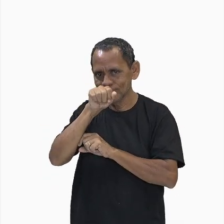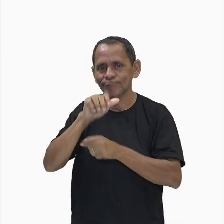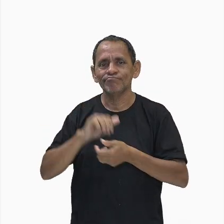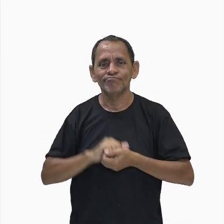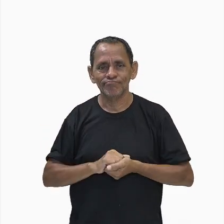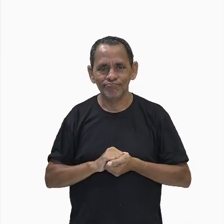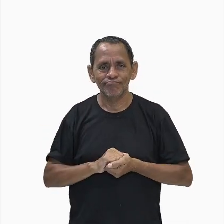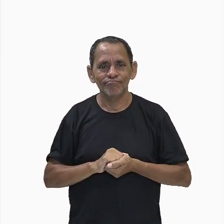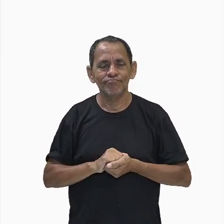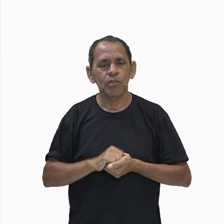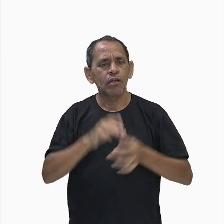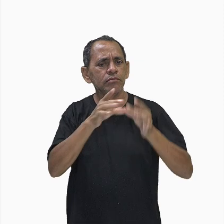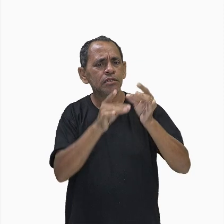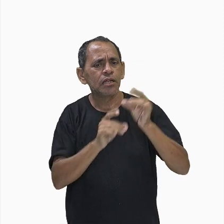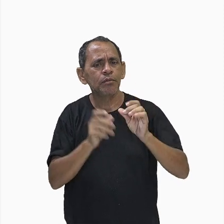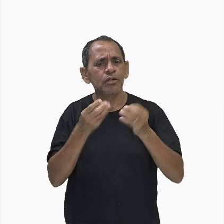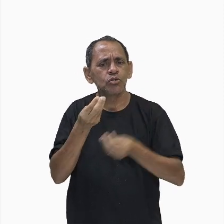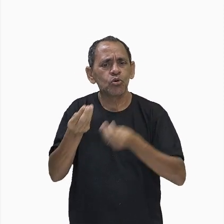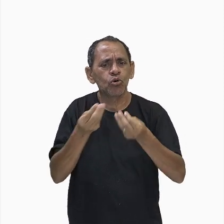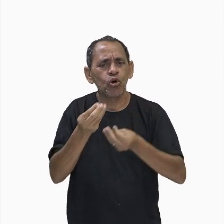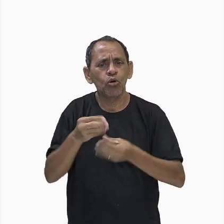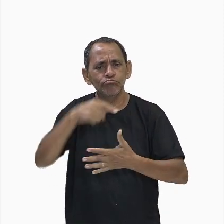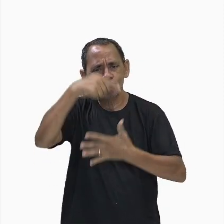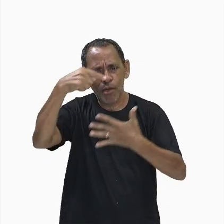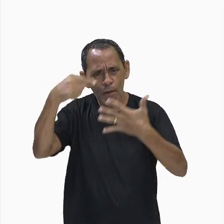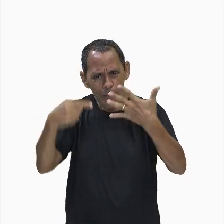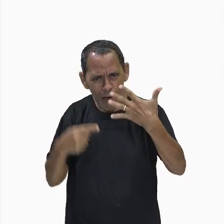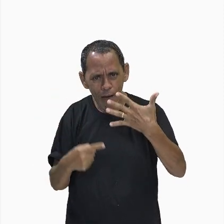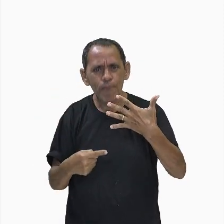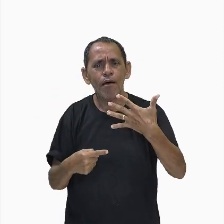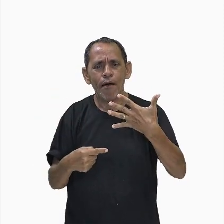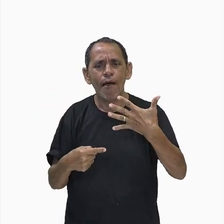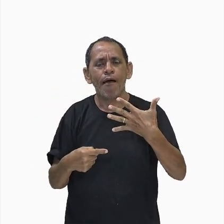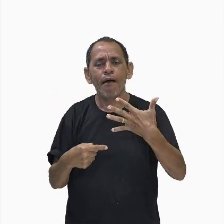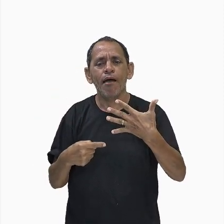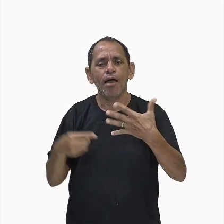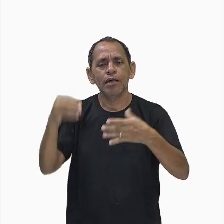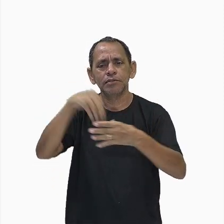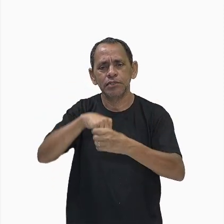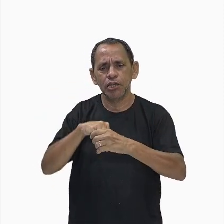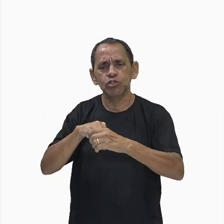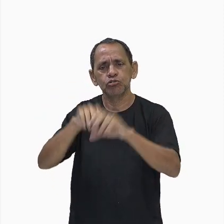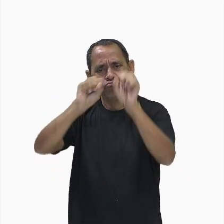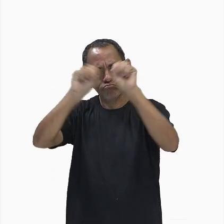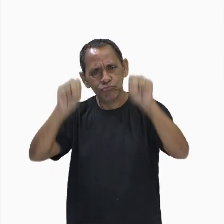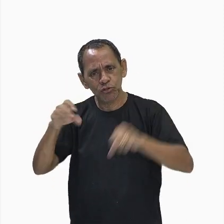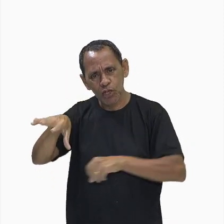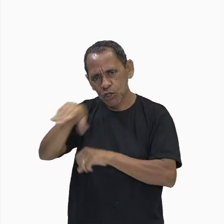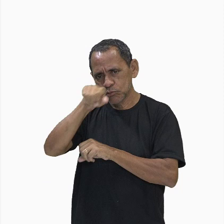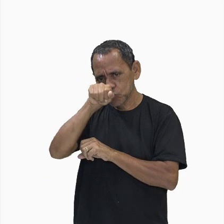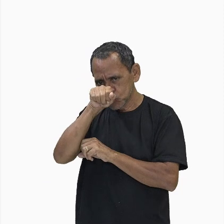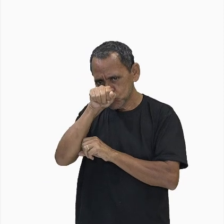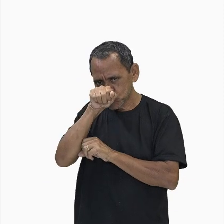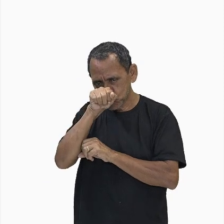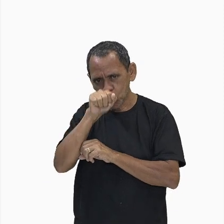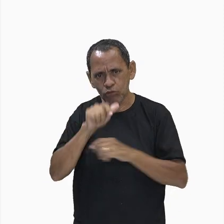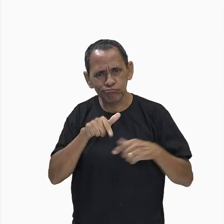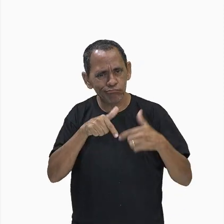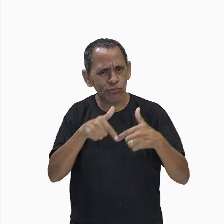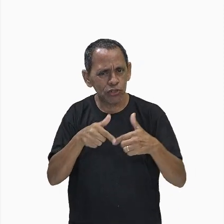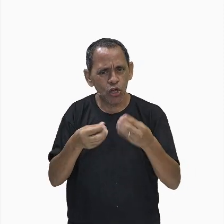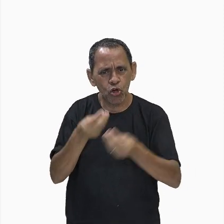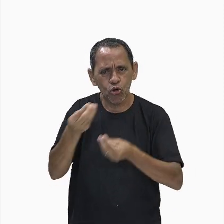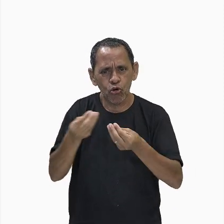respiratório. E no detalhamento, nós vamos ver os componentes do sistema respiratório, fisiologia da